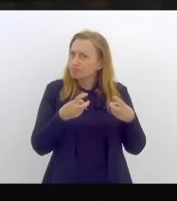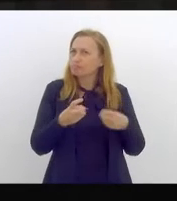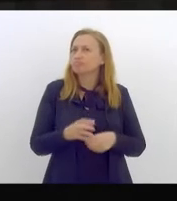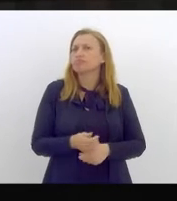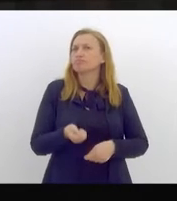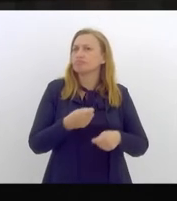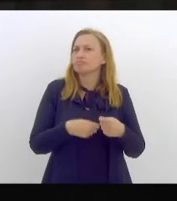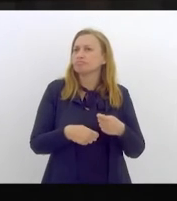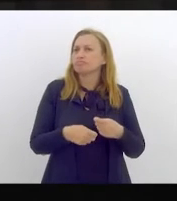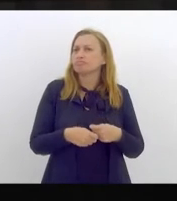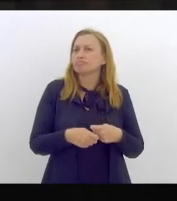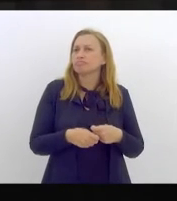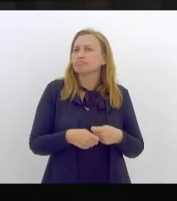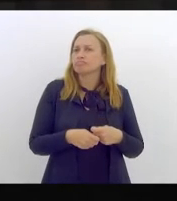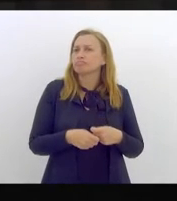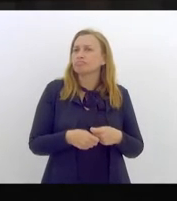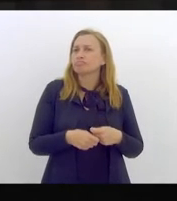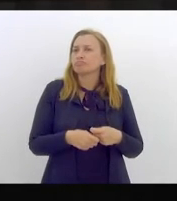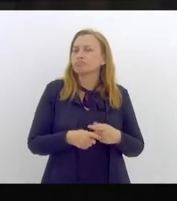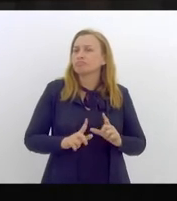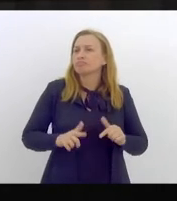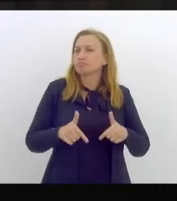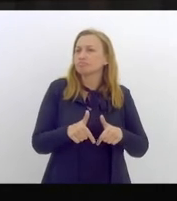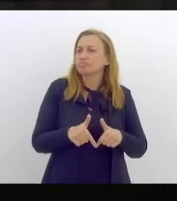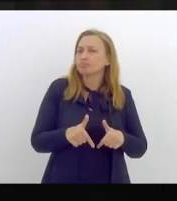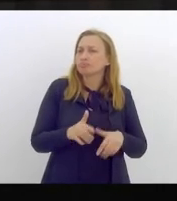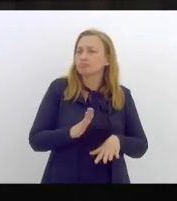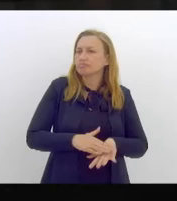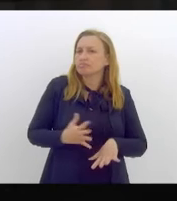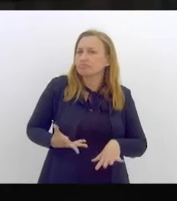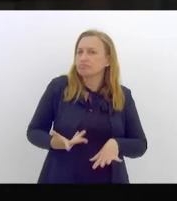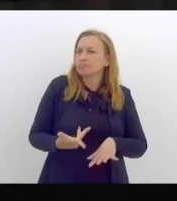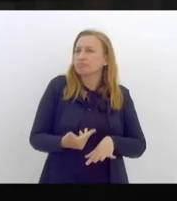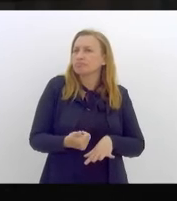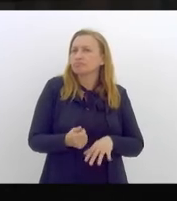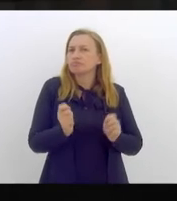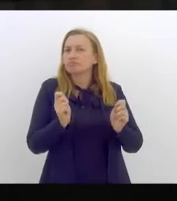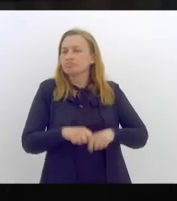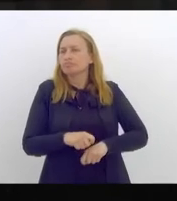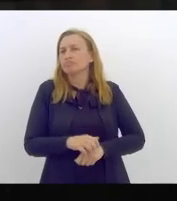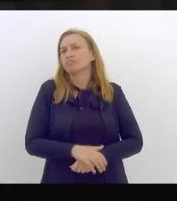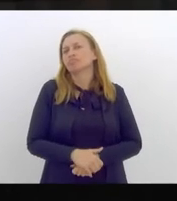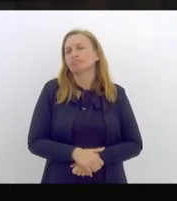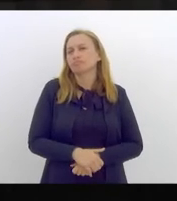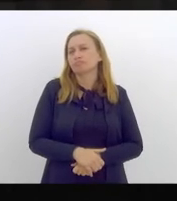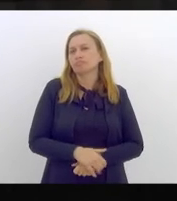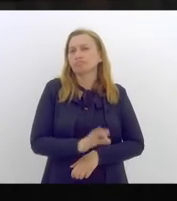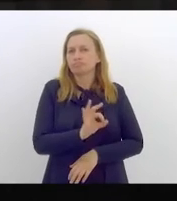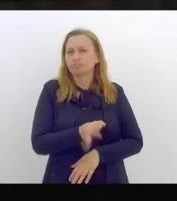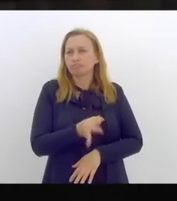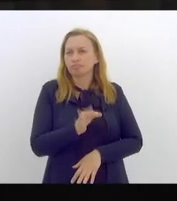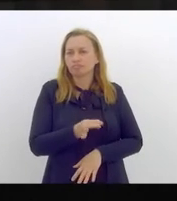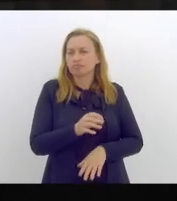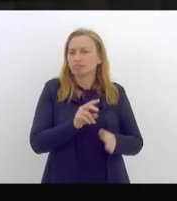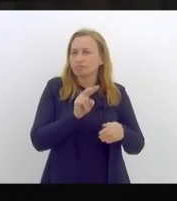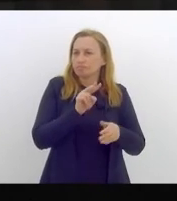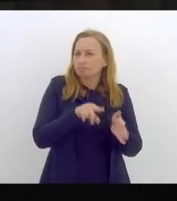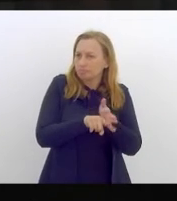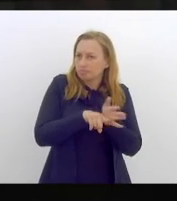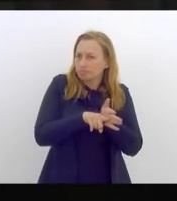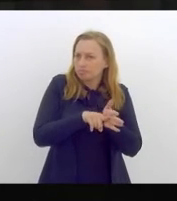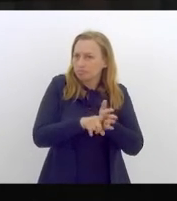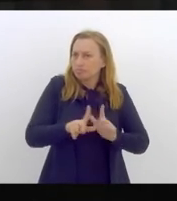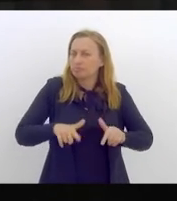municiar para exercer da forma mais competente possível exatamente a fiscalização